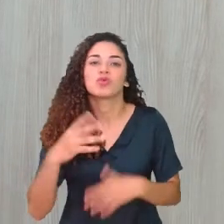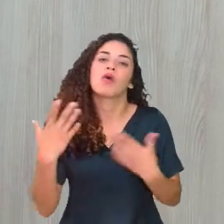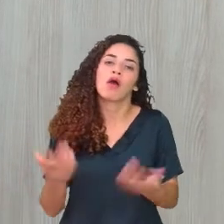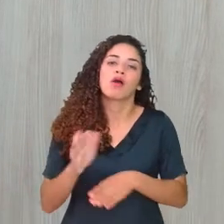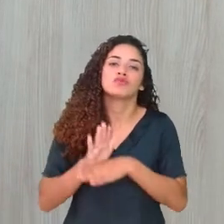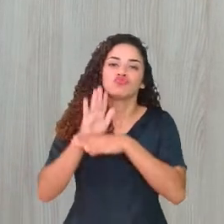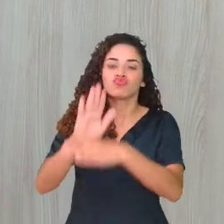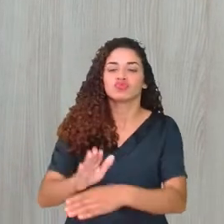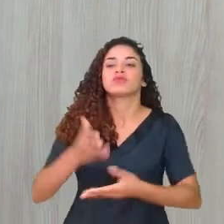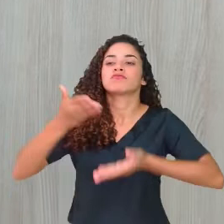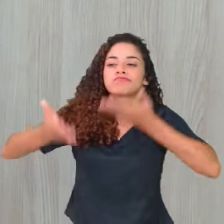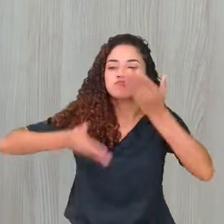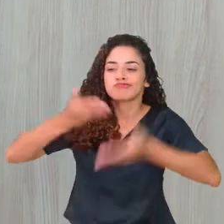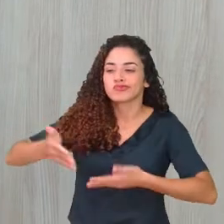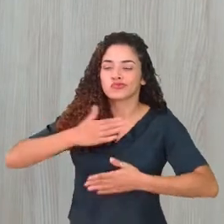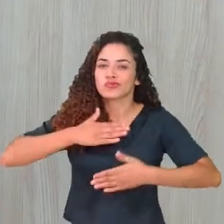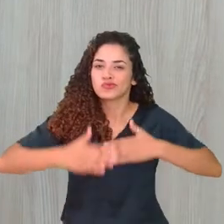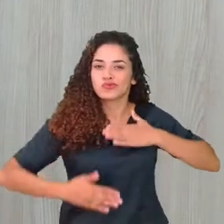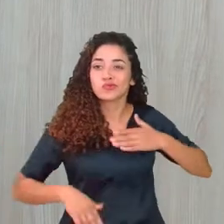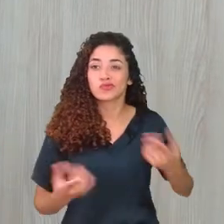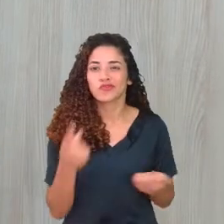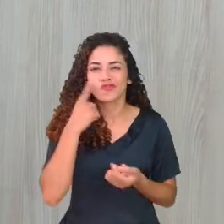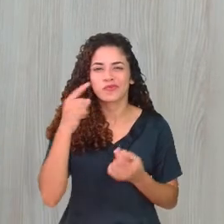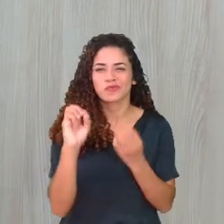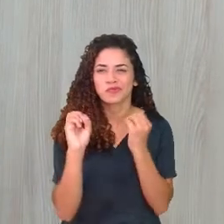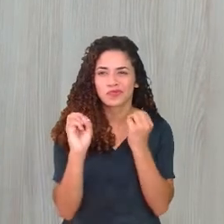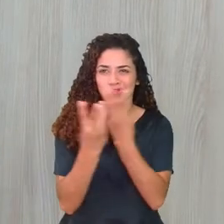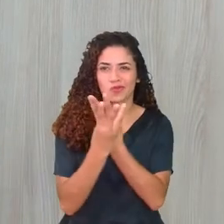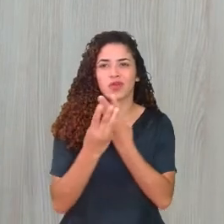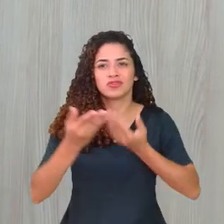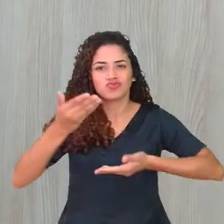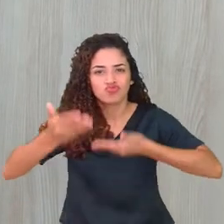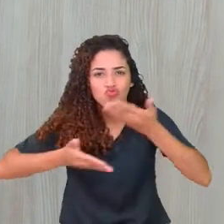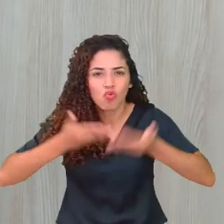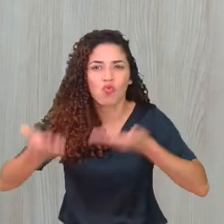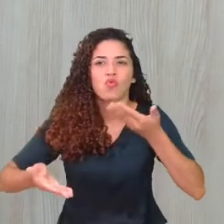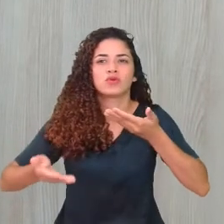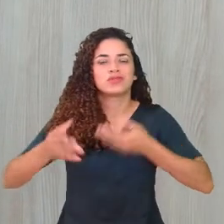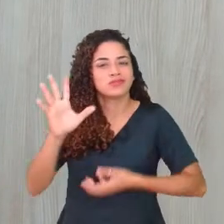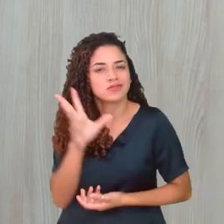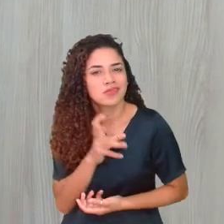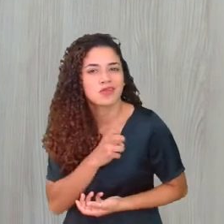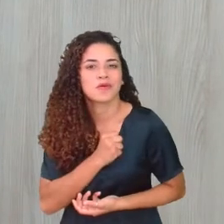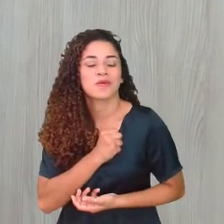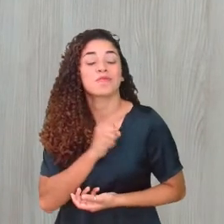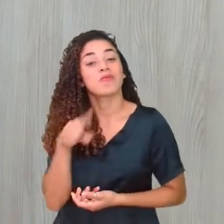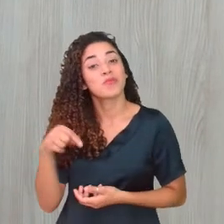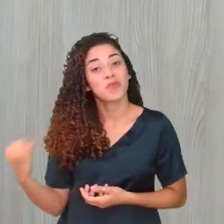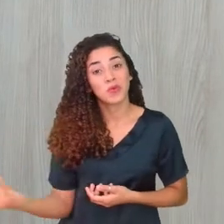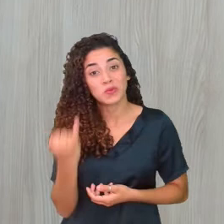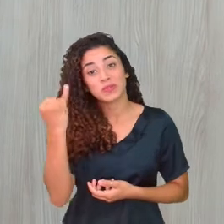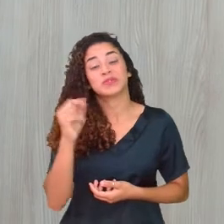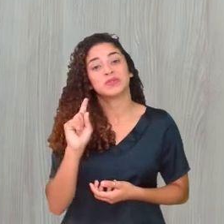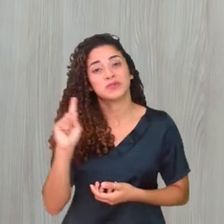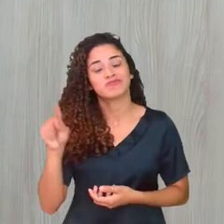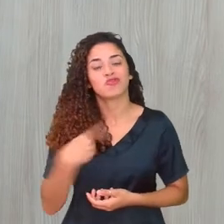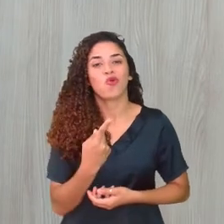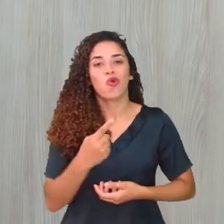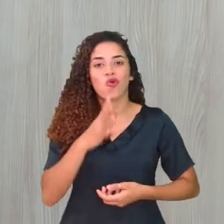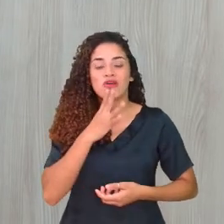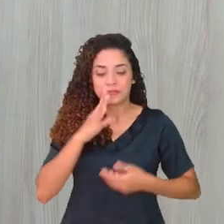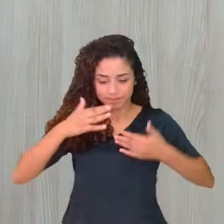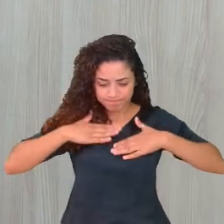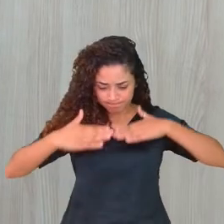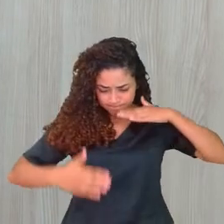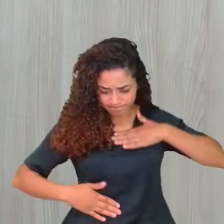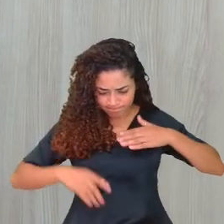com o corpo. E quando a gente vê no slide aí, se cuide, se toque, se ame, é importante que a gente conheça o nosso corpo para a